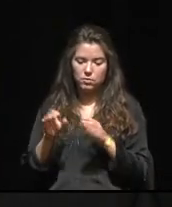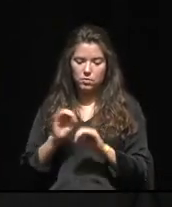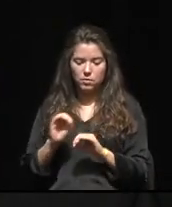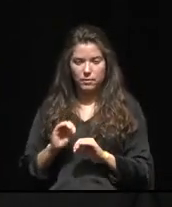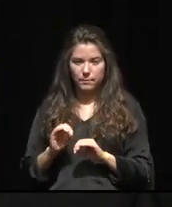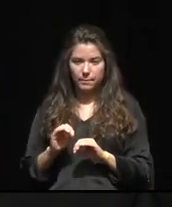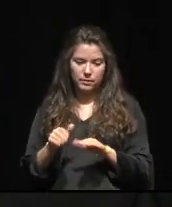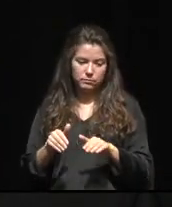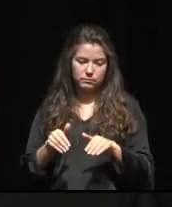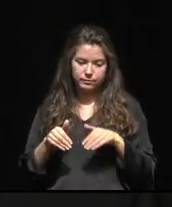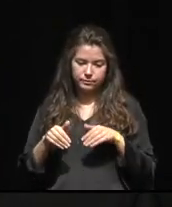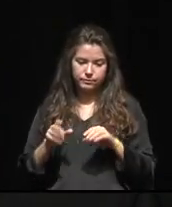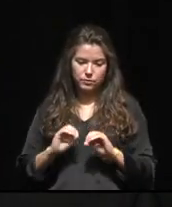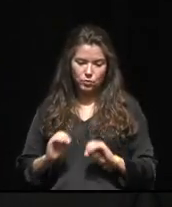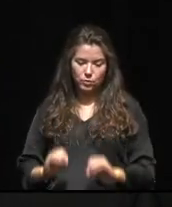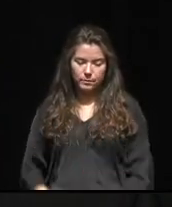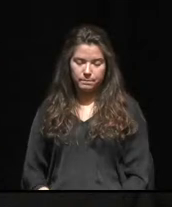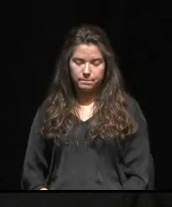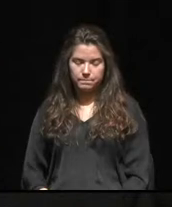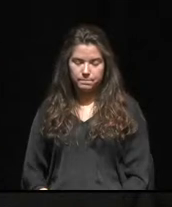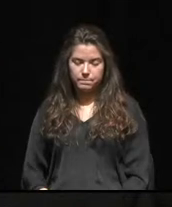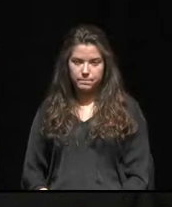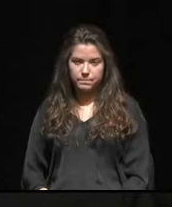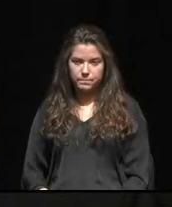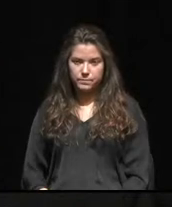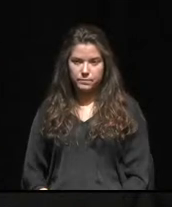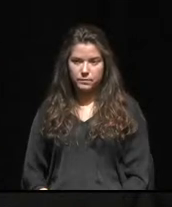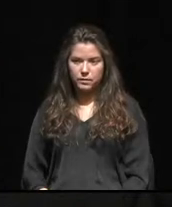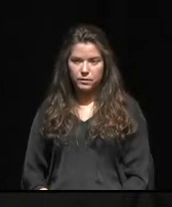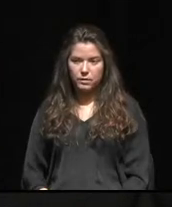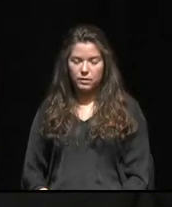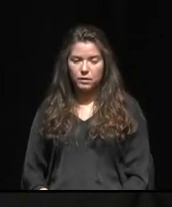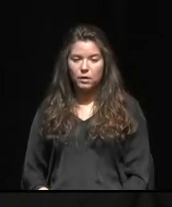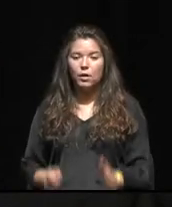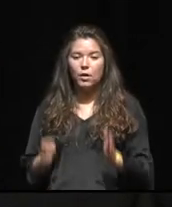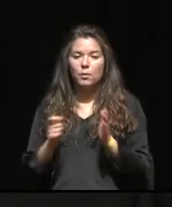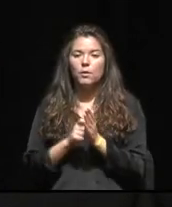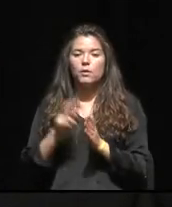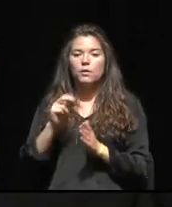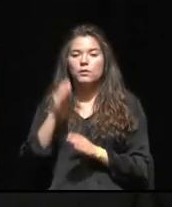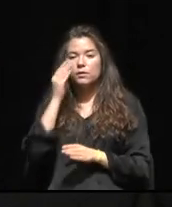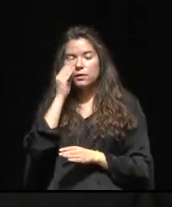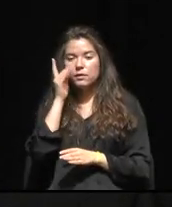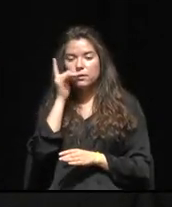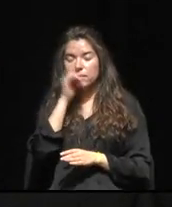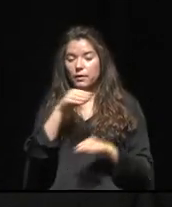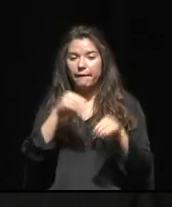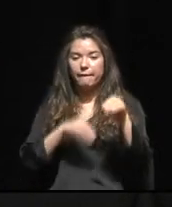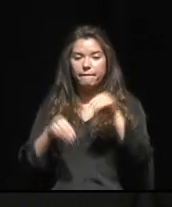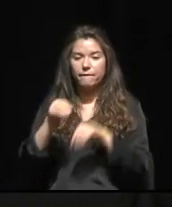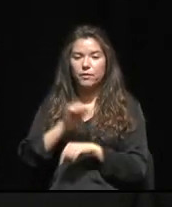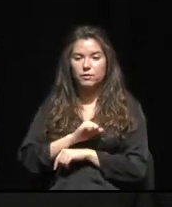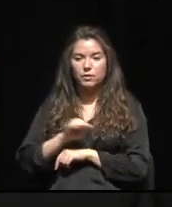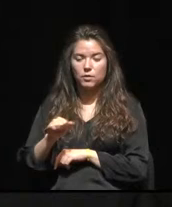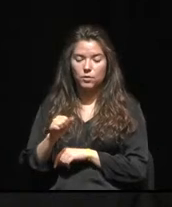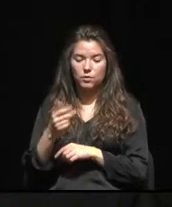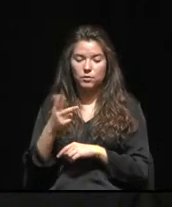foi rejeitado ponto três quem Vota contra